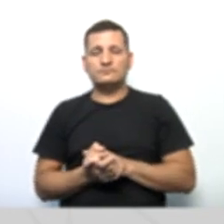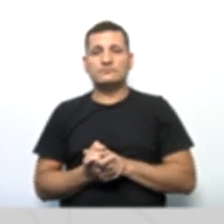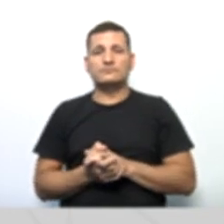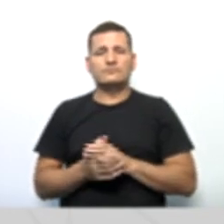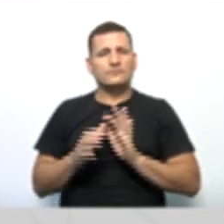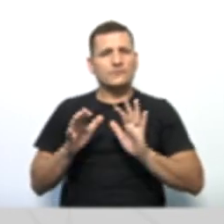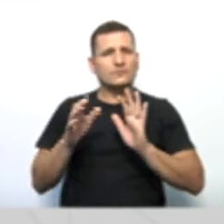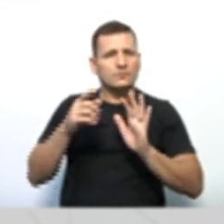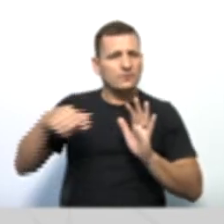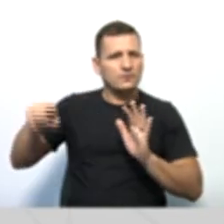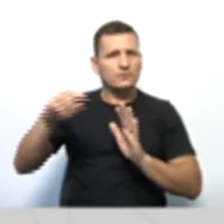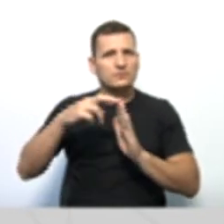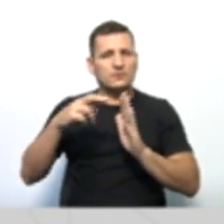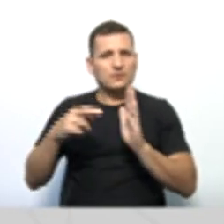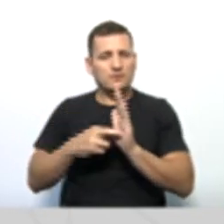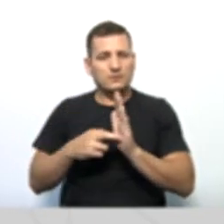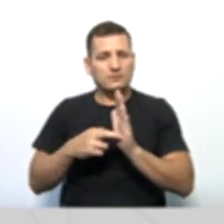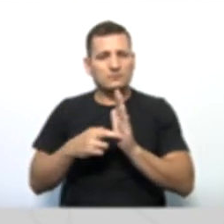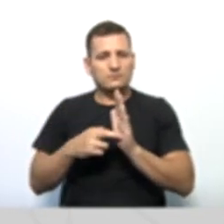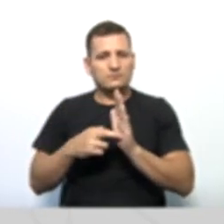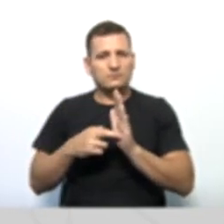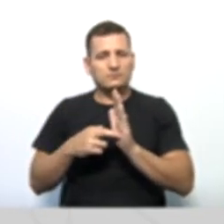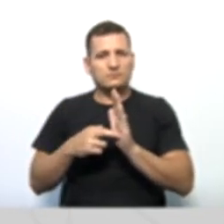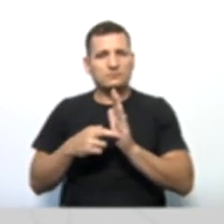essas normas mudam com o